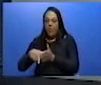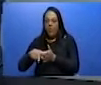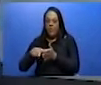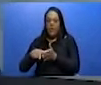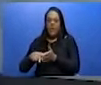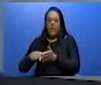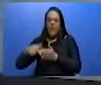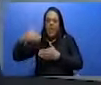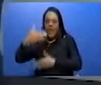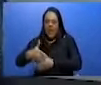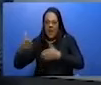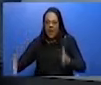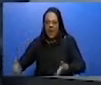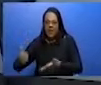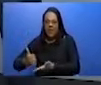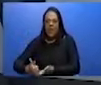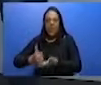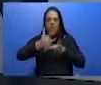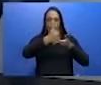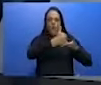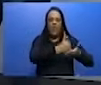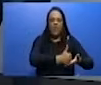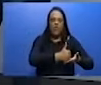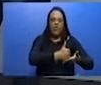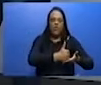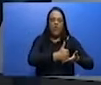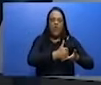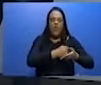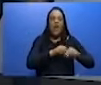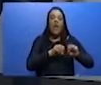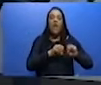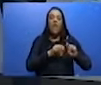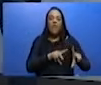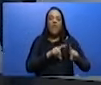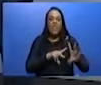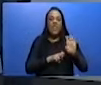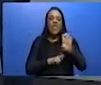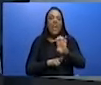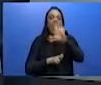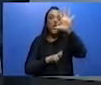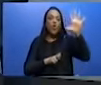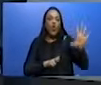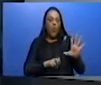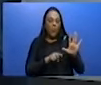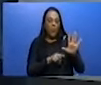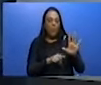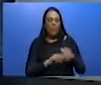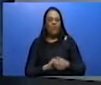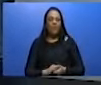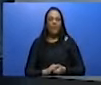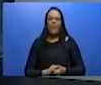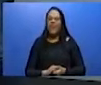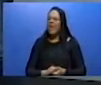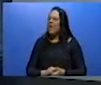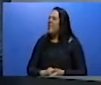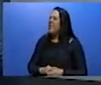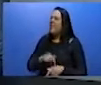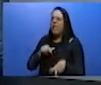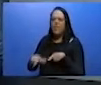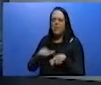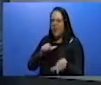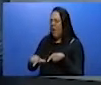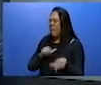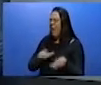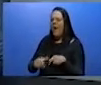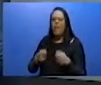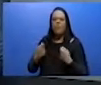em caixas para ser vendido na Europa. Nossa, é tanta coisa para fazer? Preciso de